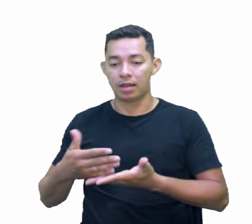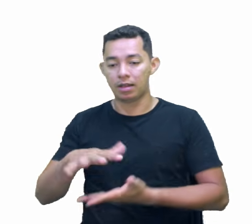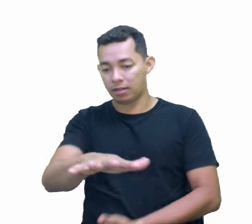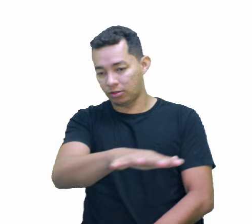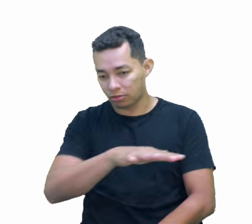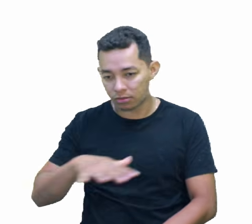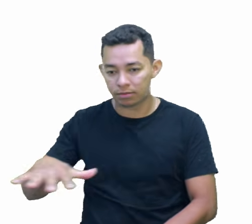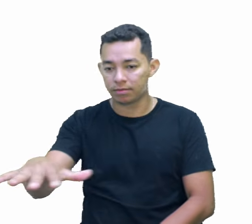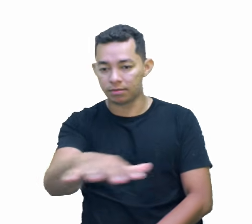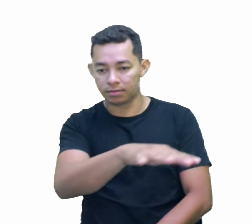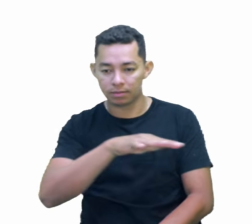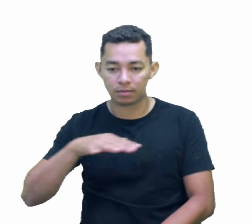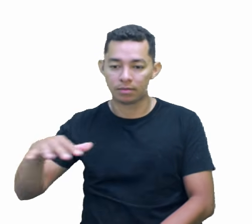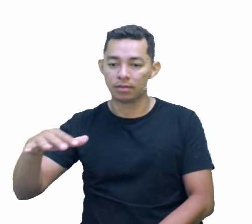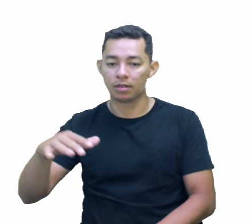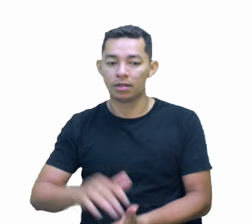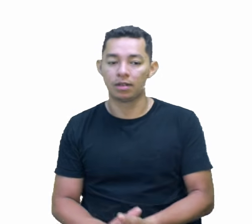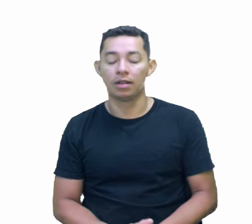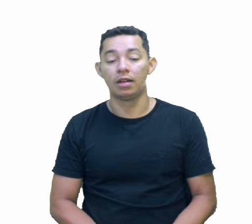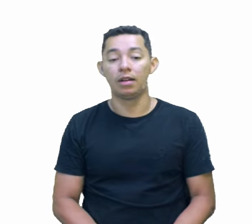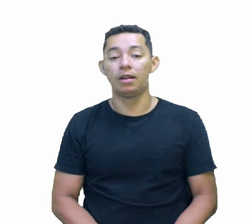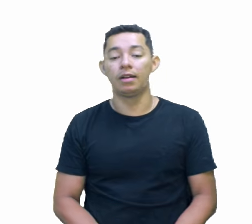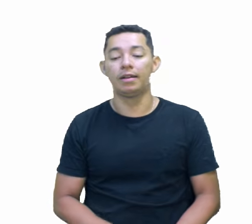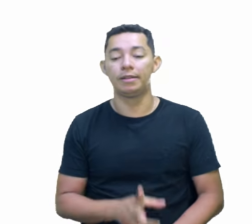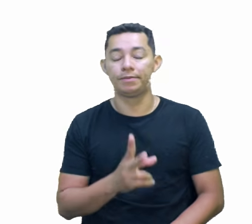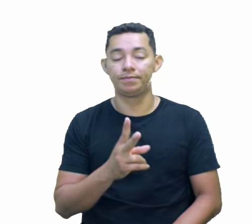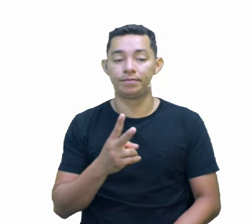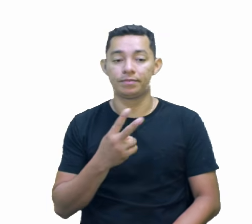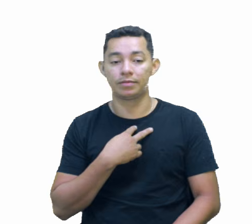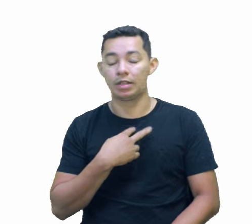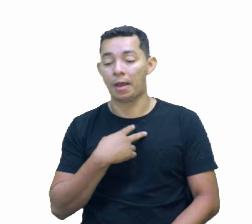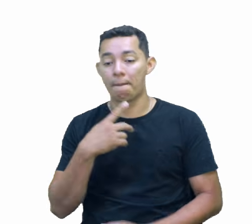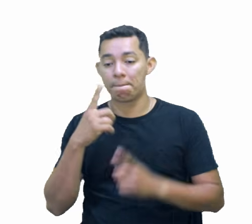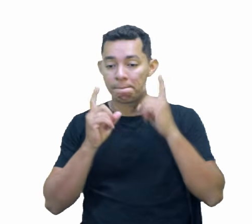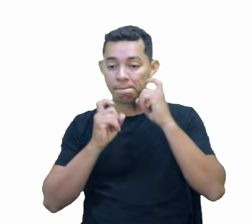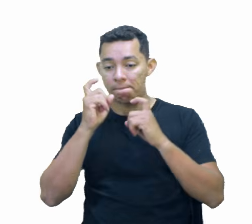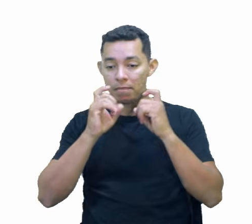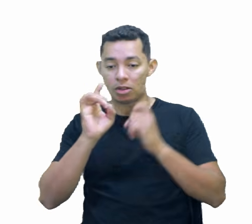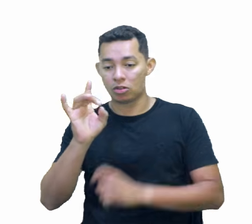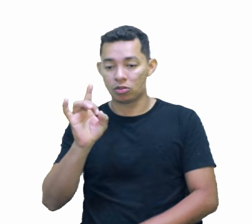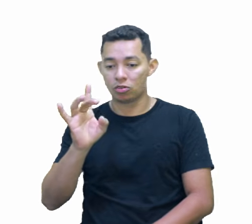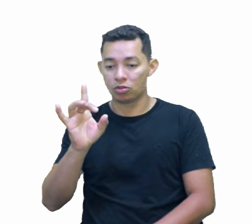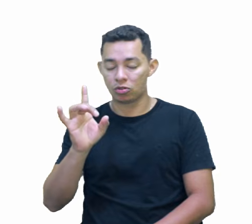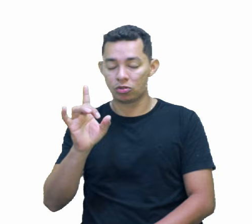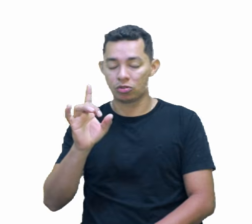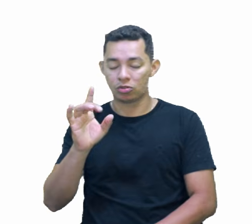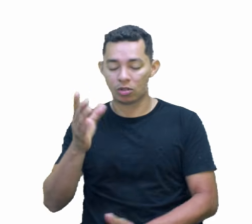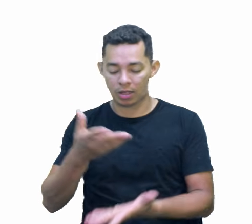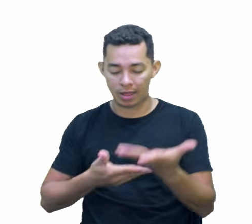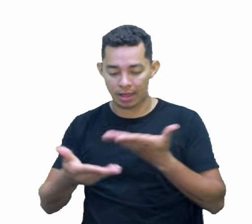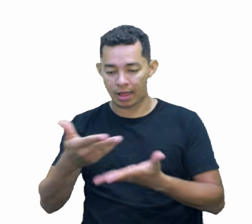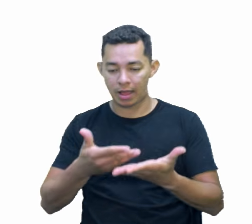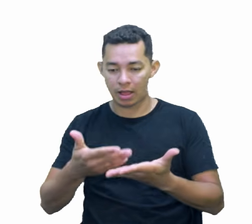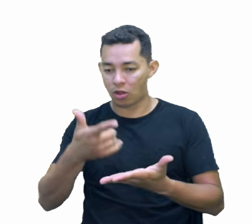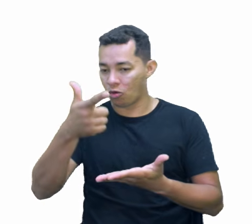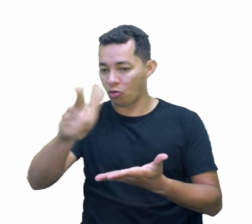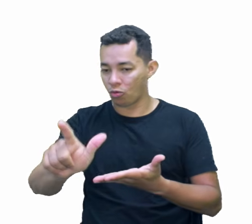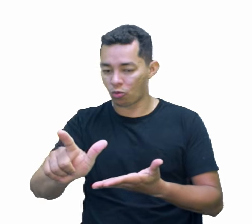se preocupar no tipo de relacionamento que eu tenho com os outros seres vivos.